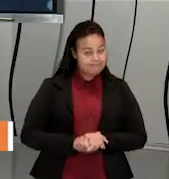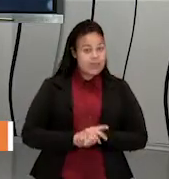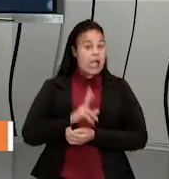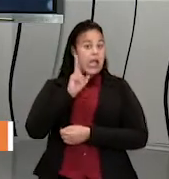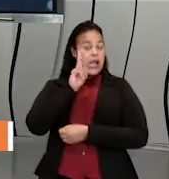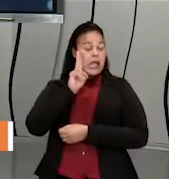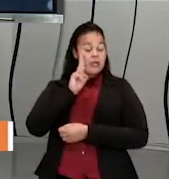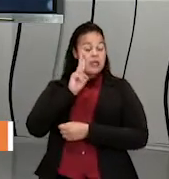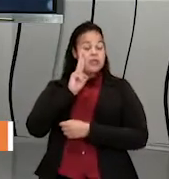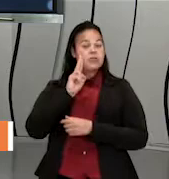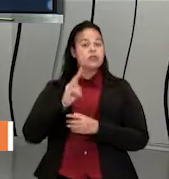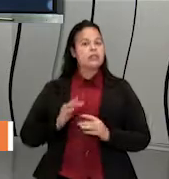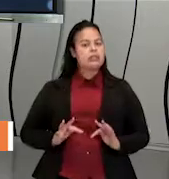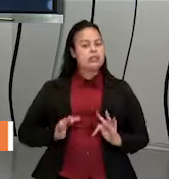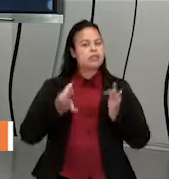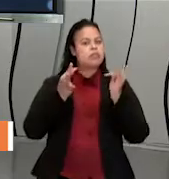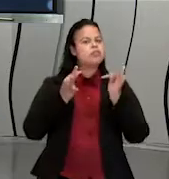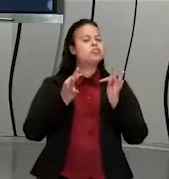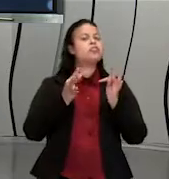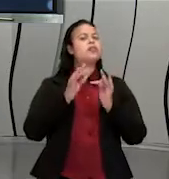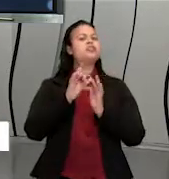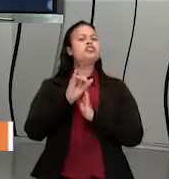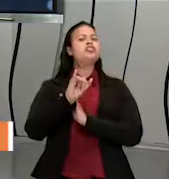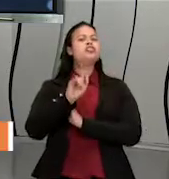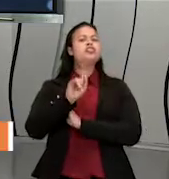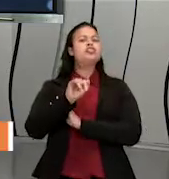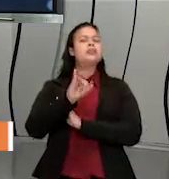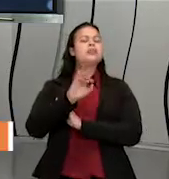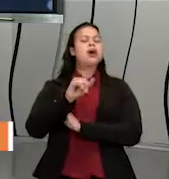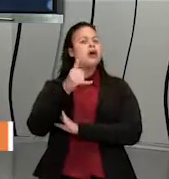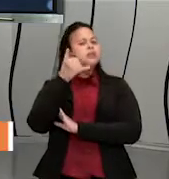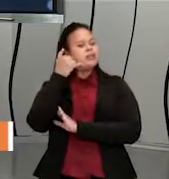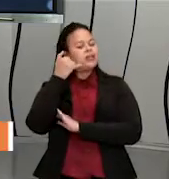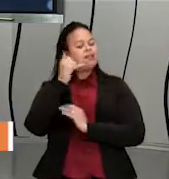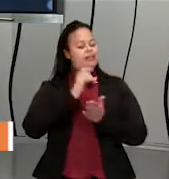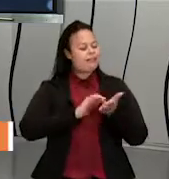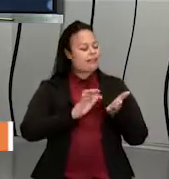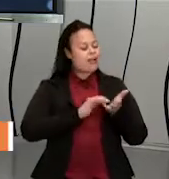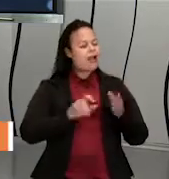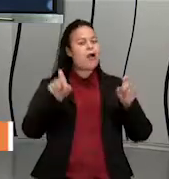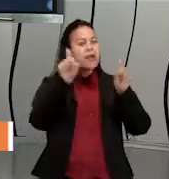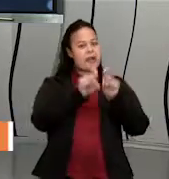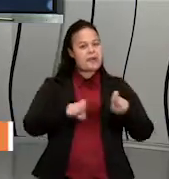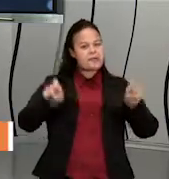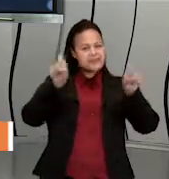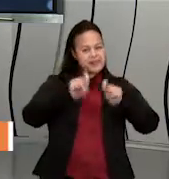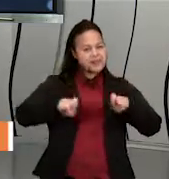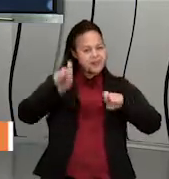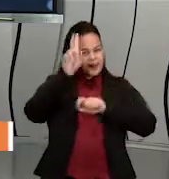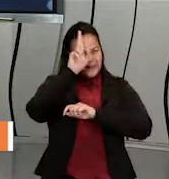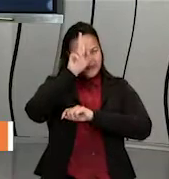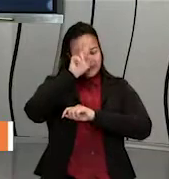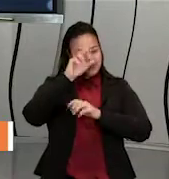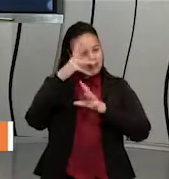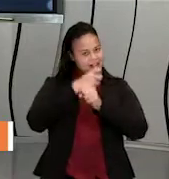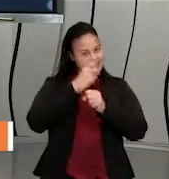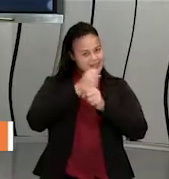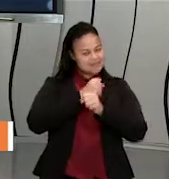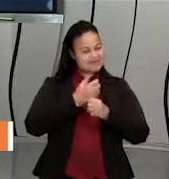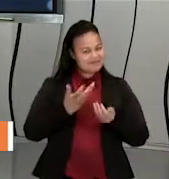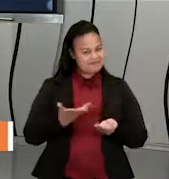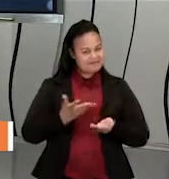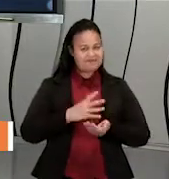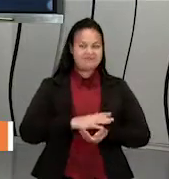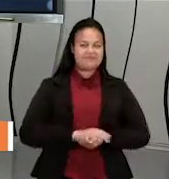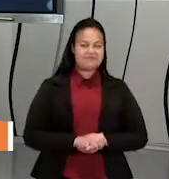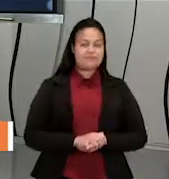tecnologias digitais é o uso da calculadora, é o uso do celular, é o uso de um computador aí para você fazer a conta.